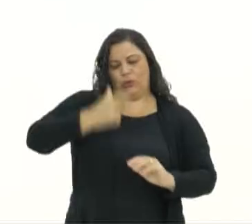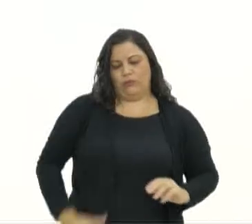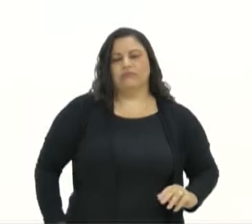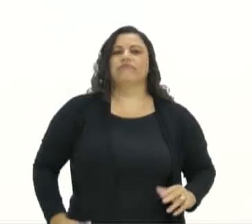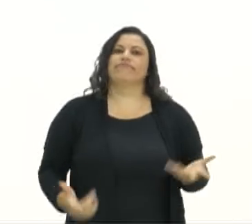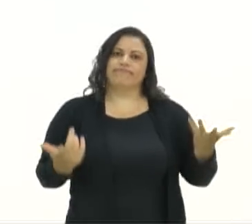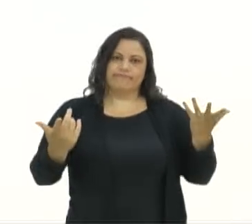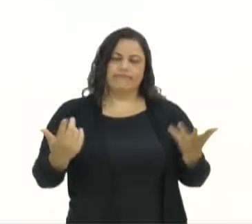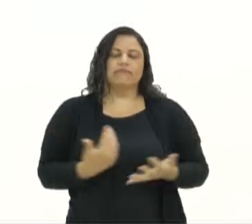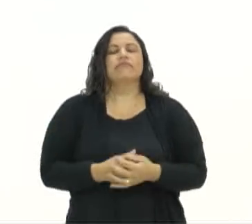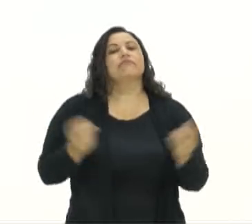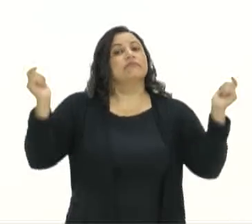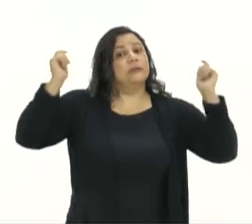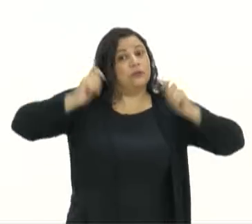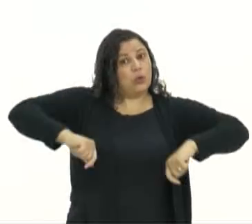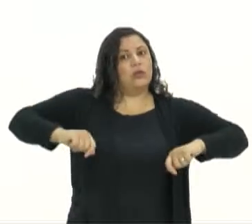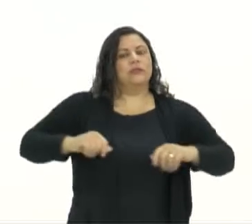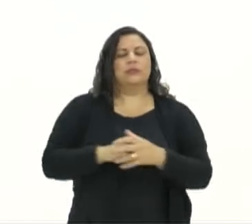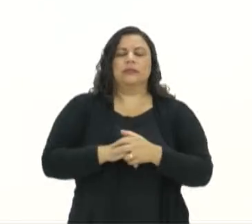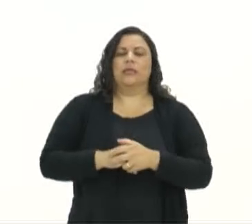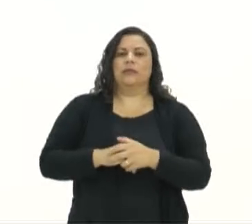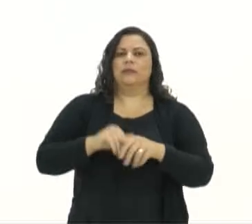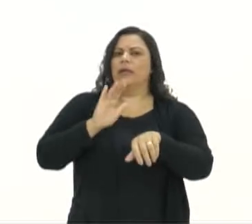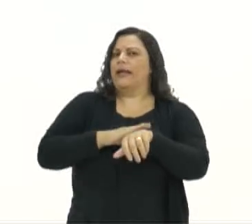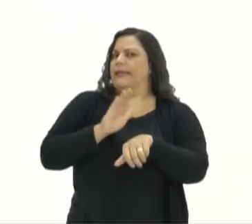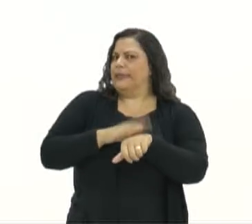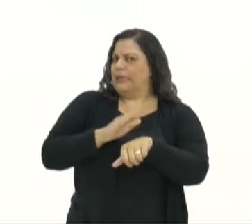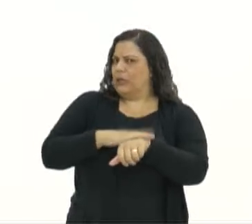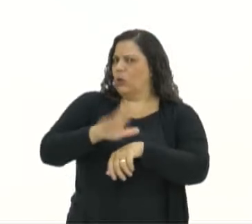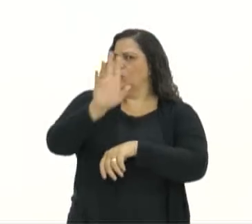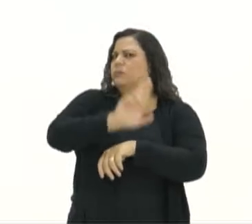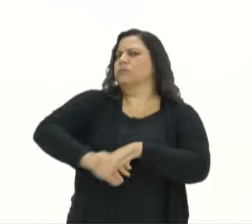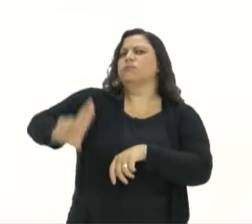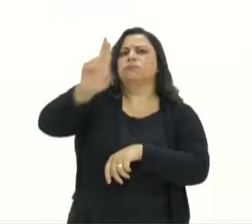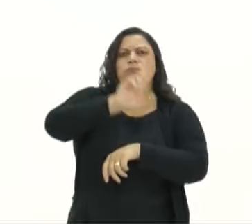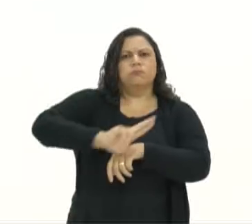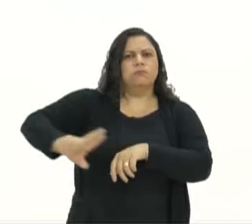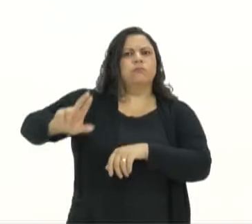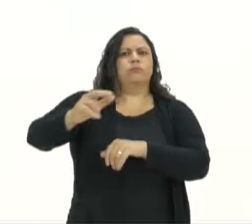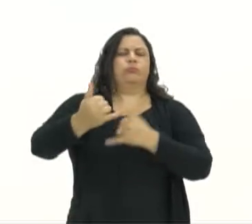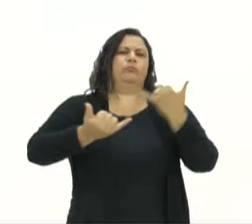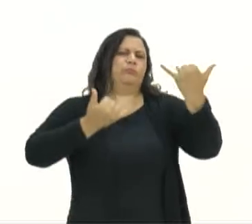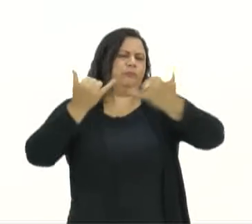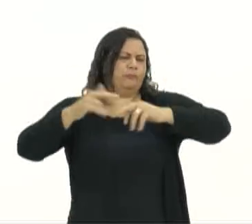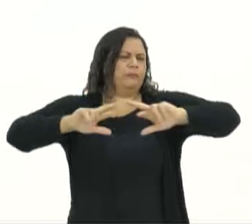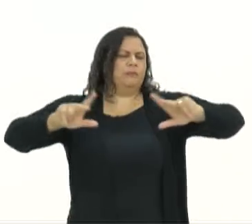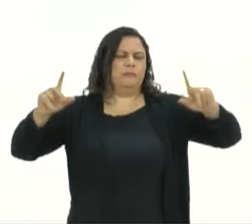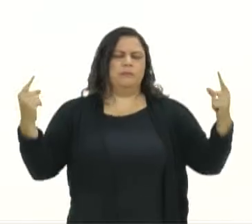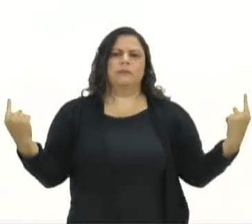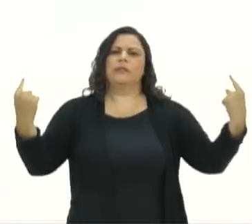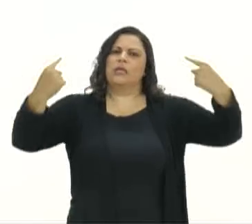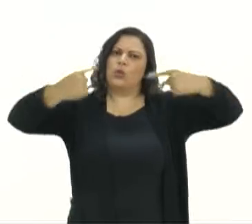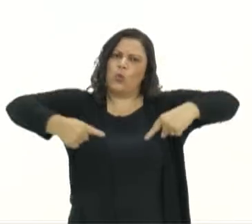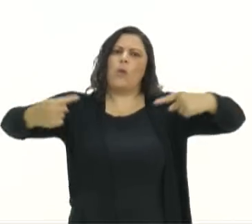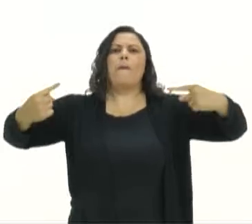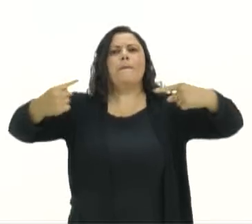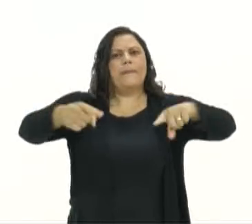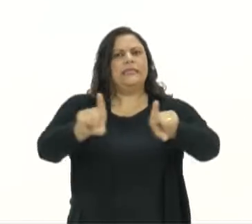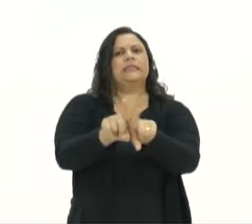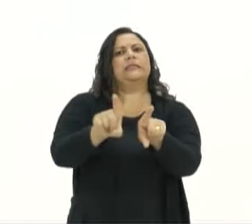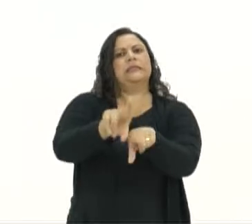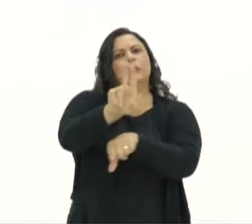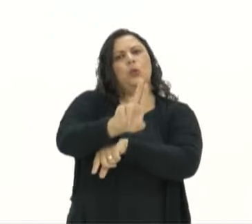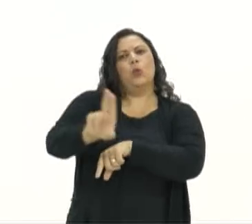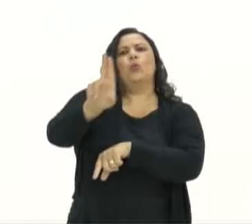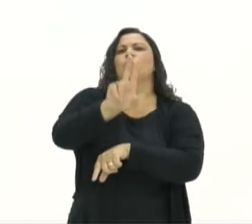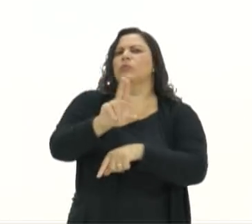que pode ser, de maneira simultânea, útil, recreativa e competitiva. Útil por